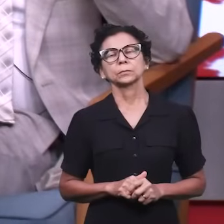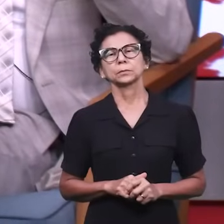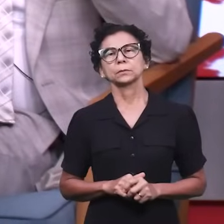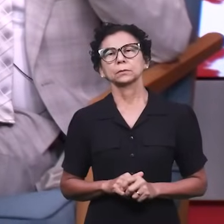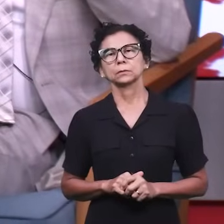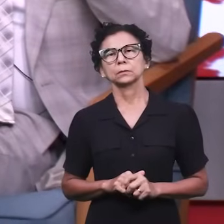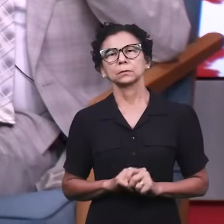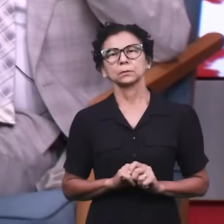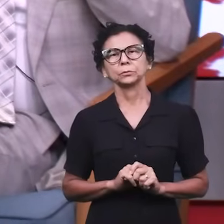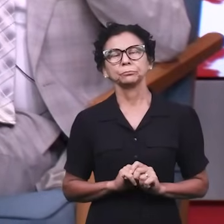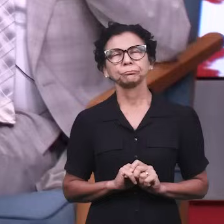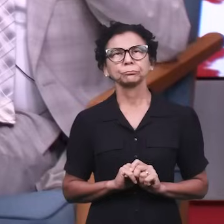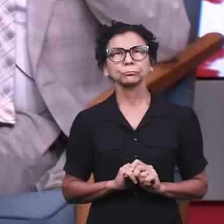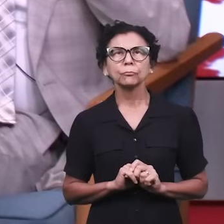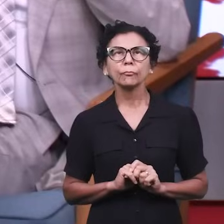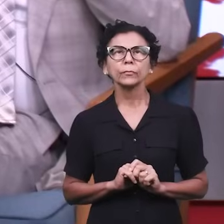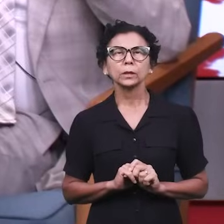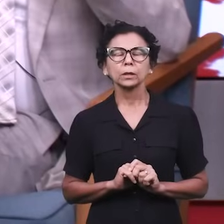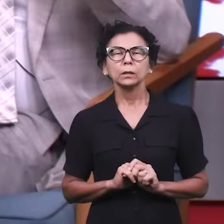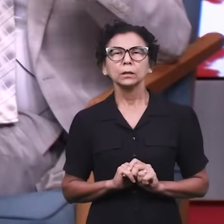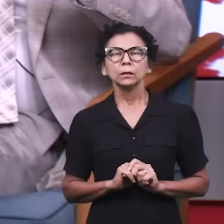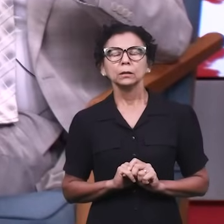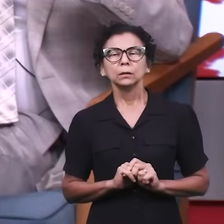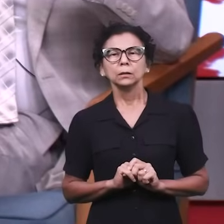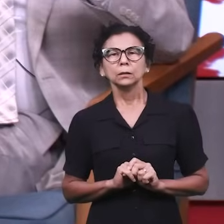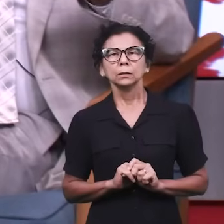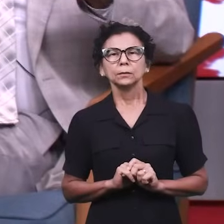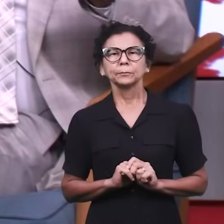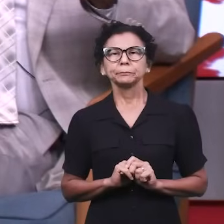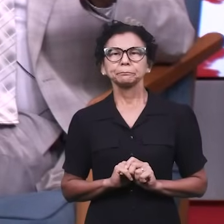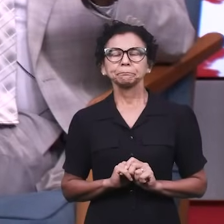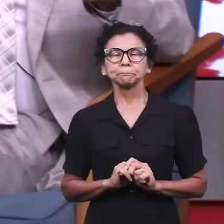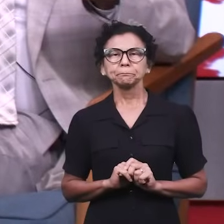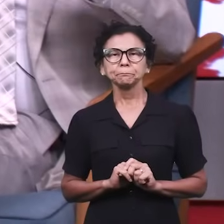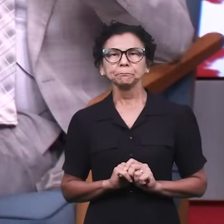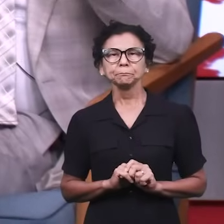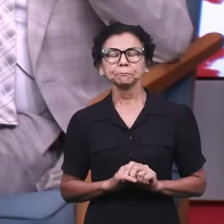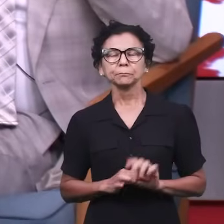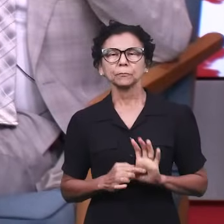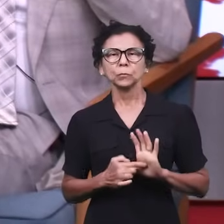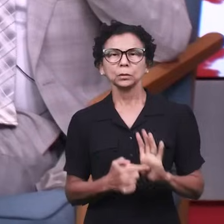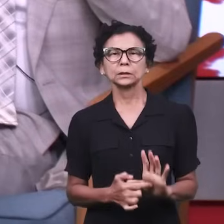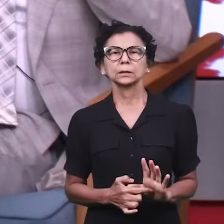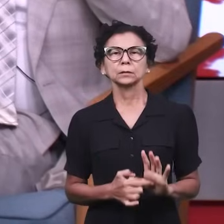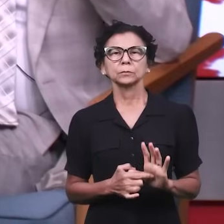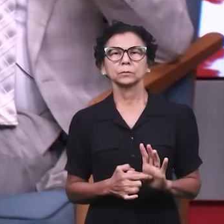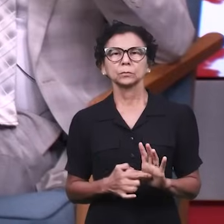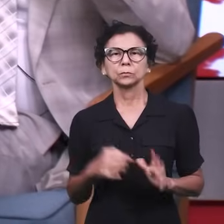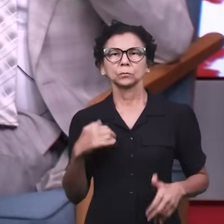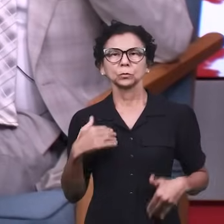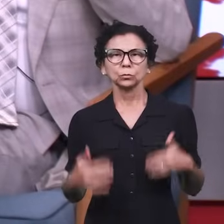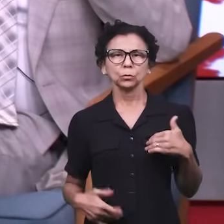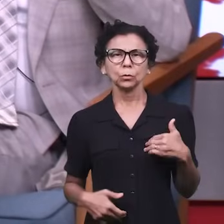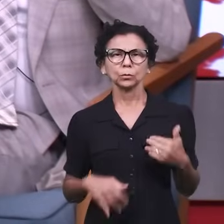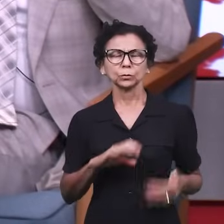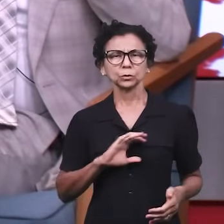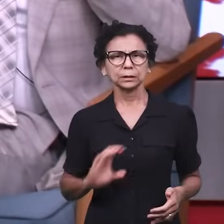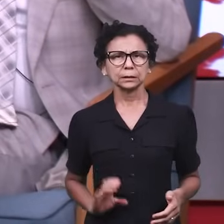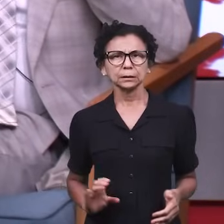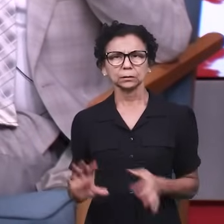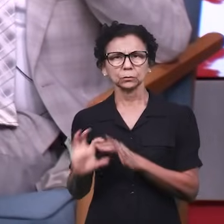no programa anterior, a necessidade de corpo, de entender isso no corpo.